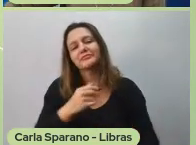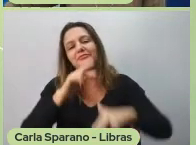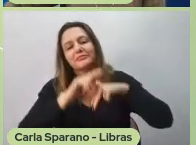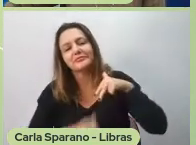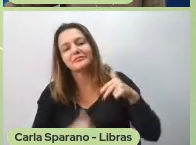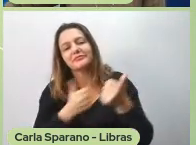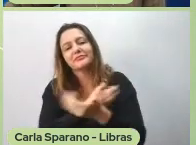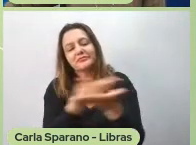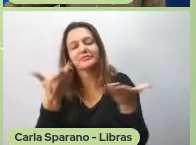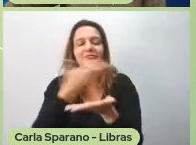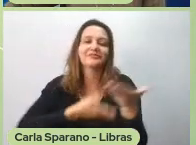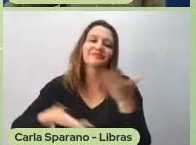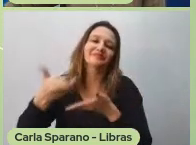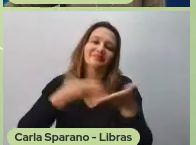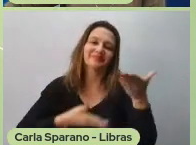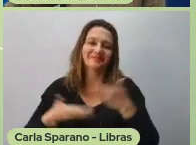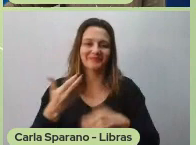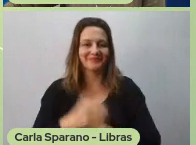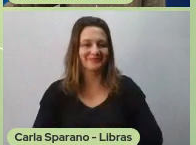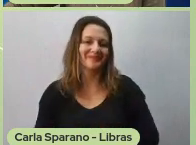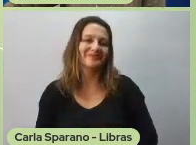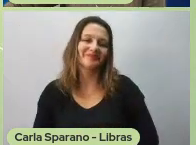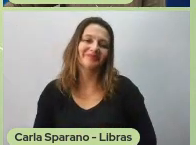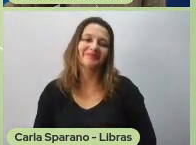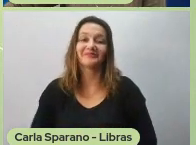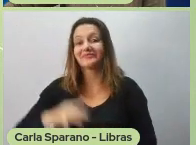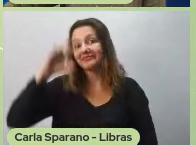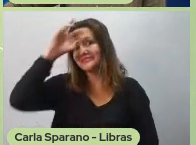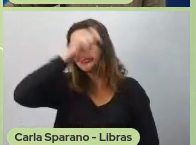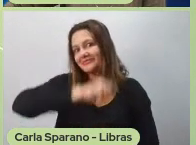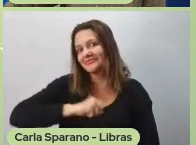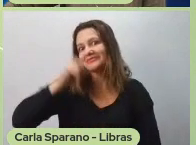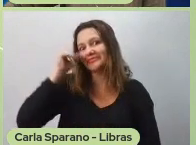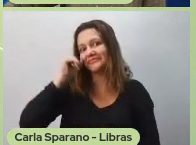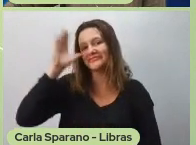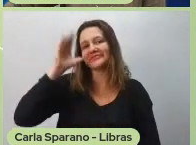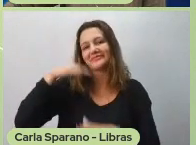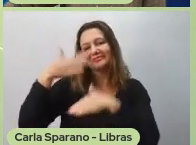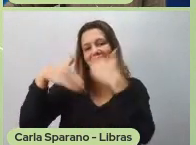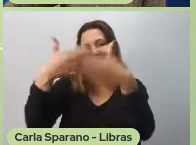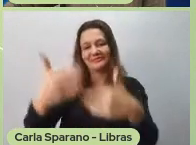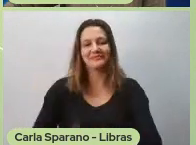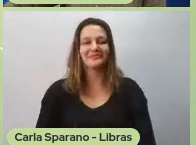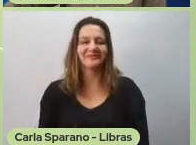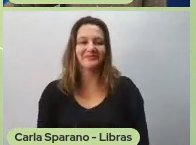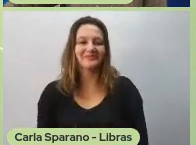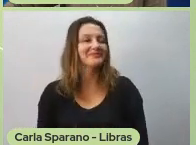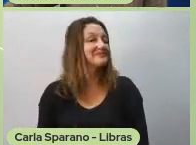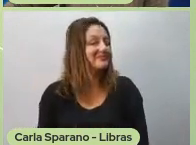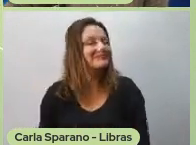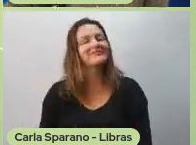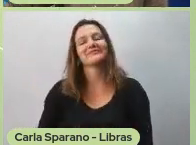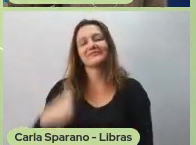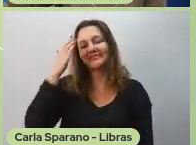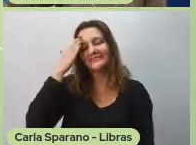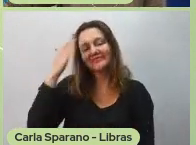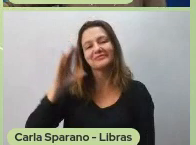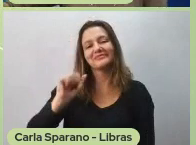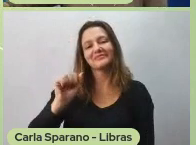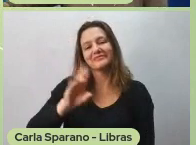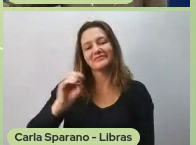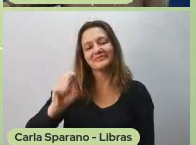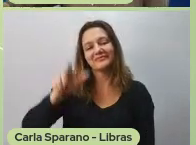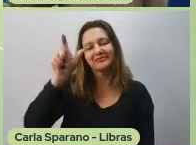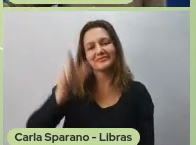poder dividir um pouco com vocês esses aprendizados e essa evolução. Obrigado, Carol. Bom, vocês já colocaram